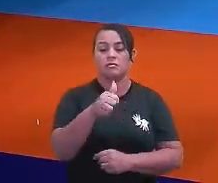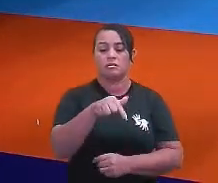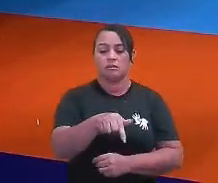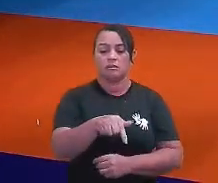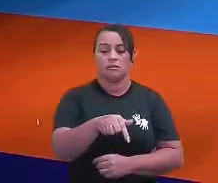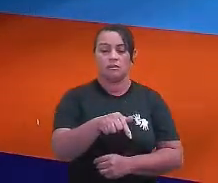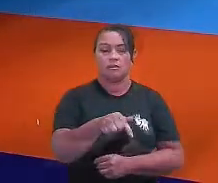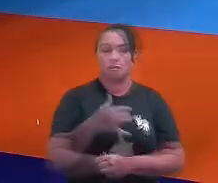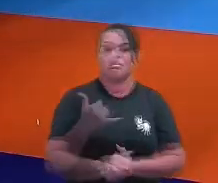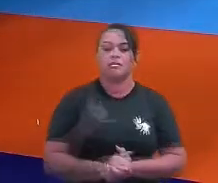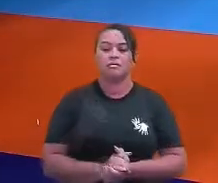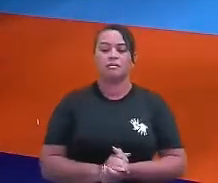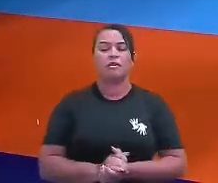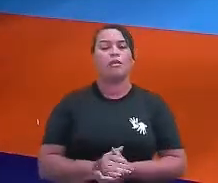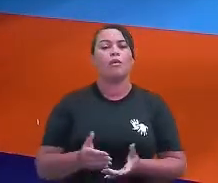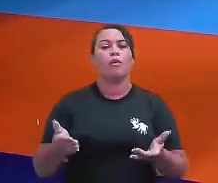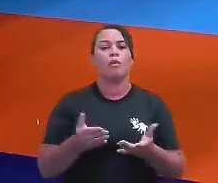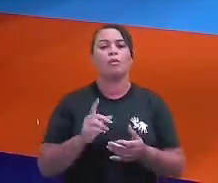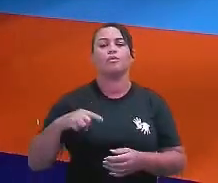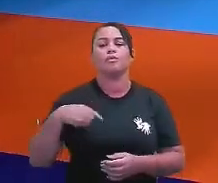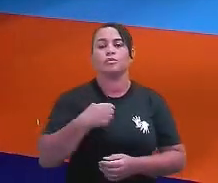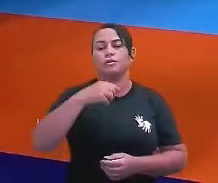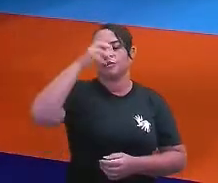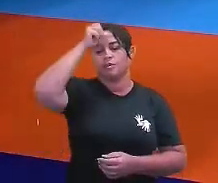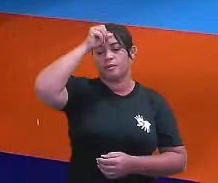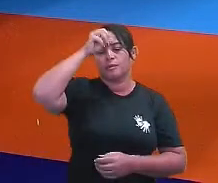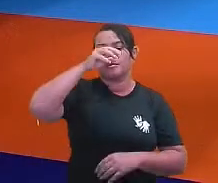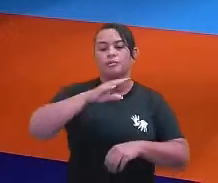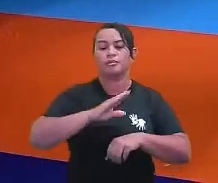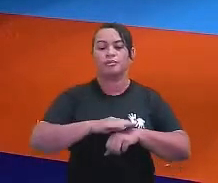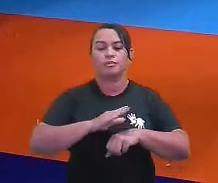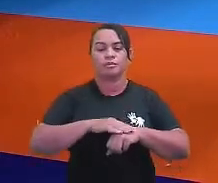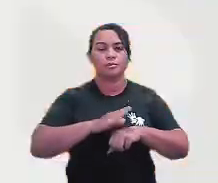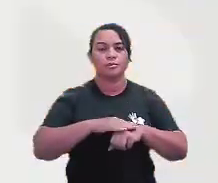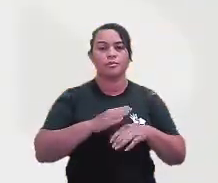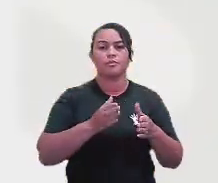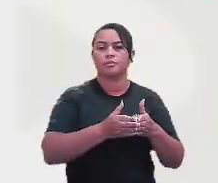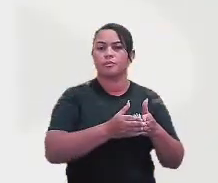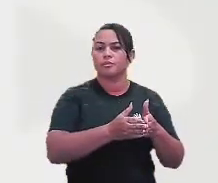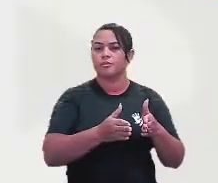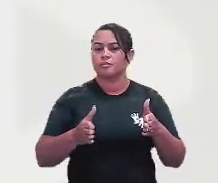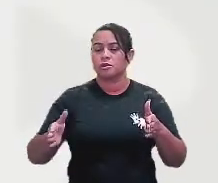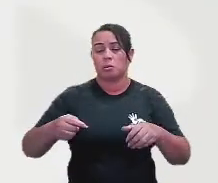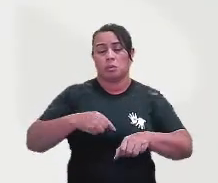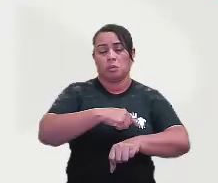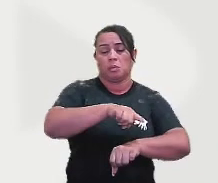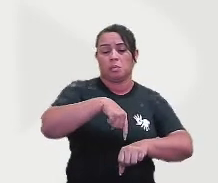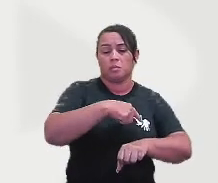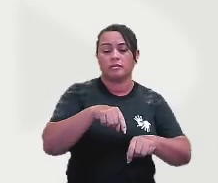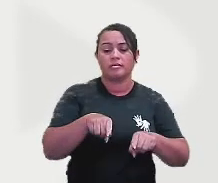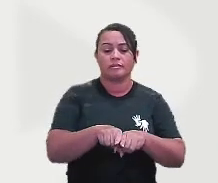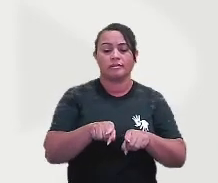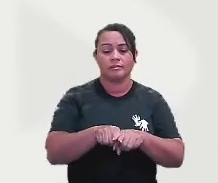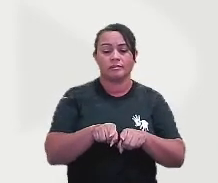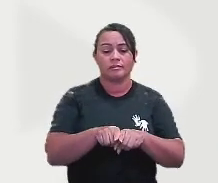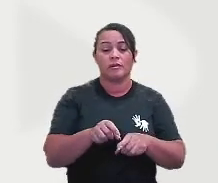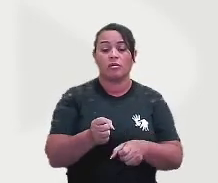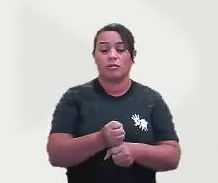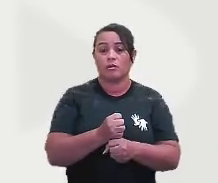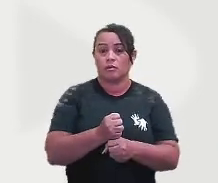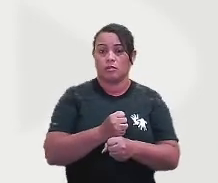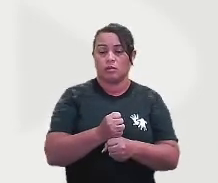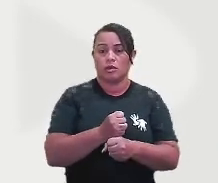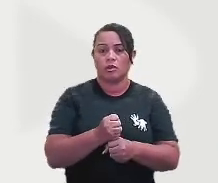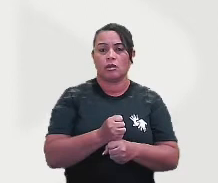17. Beleza? Hoje a gente aprendeu que tempo é a medida de duração de um evento, a unidade de medida ano